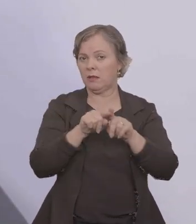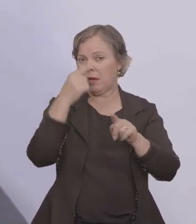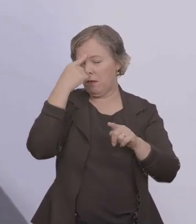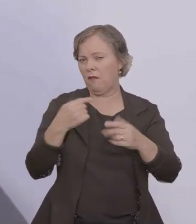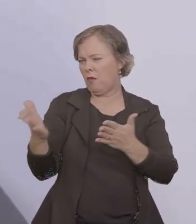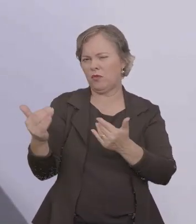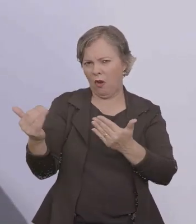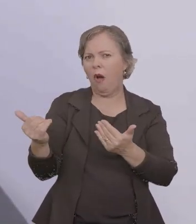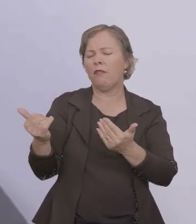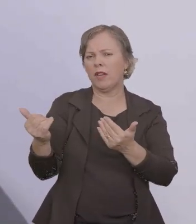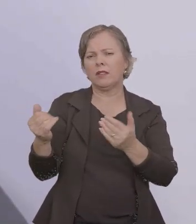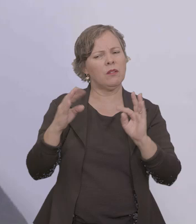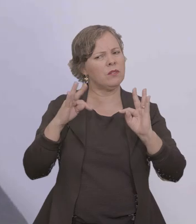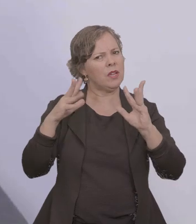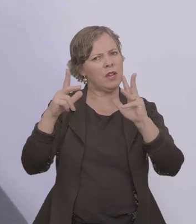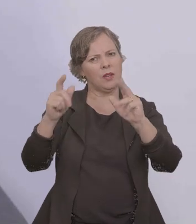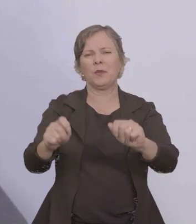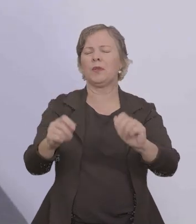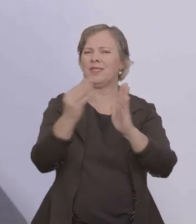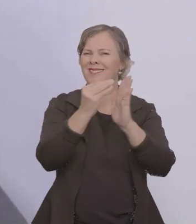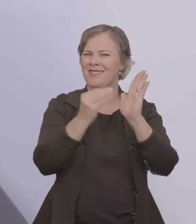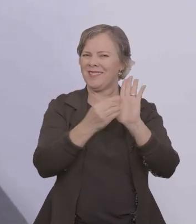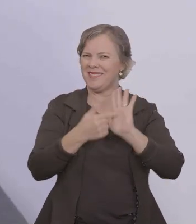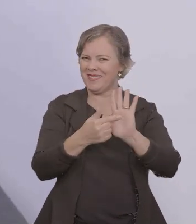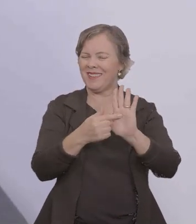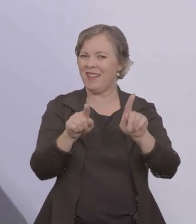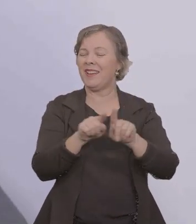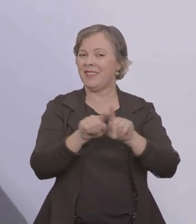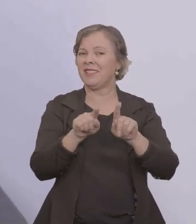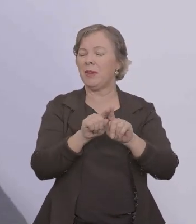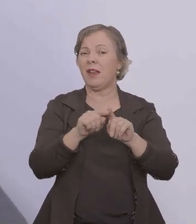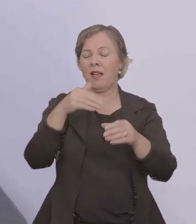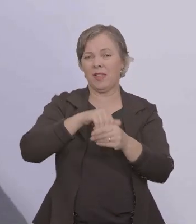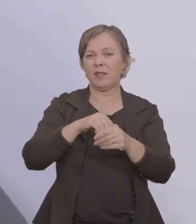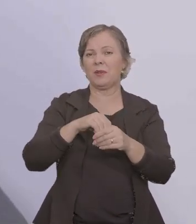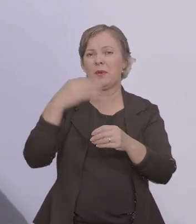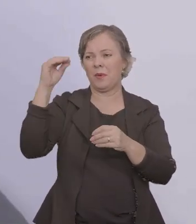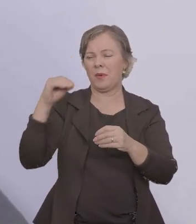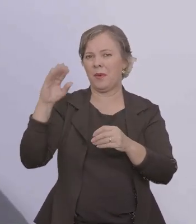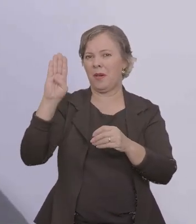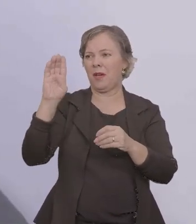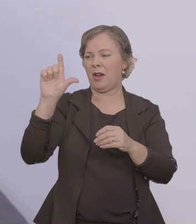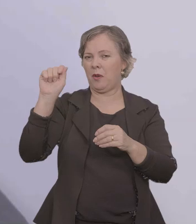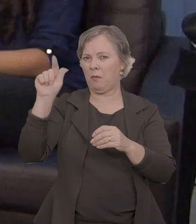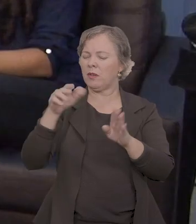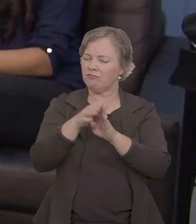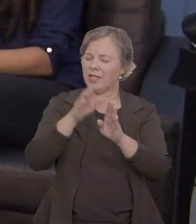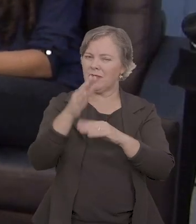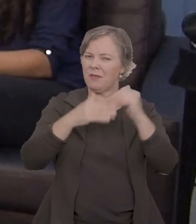mais jovem. Então nós temos todas essas ferramentas e abordagens dentro lá do blog e através da orientação